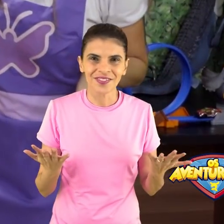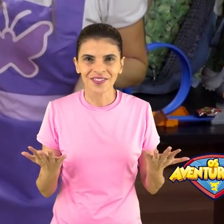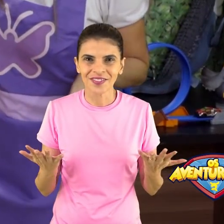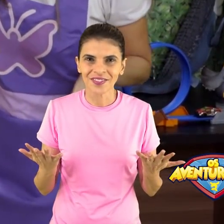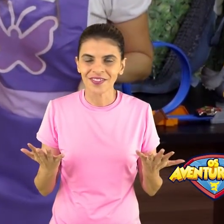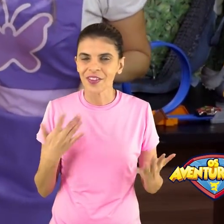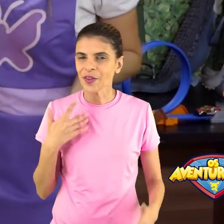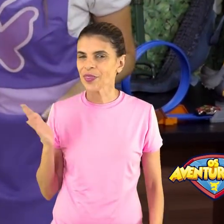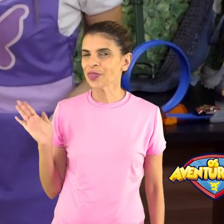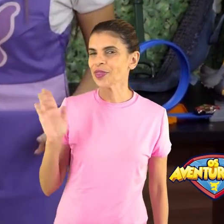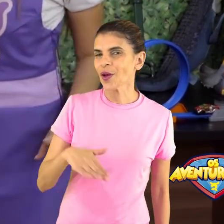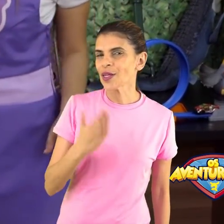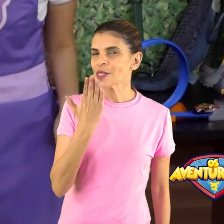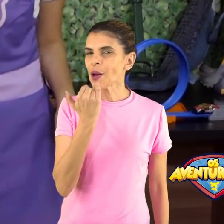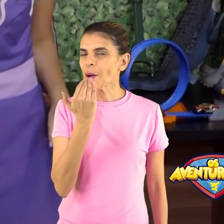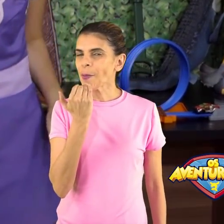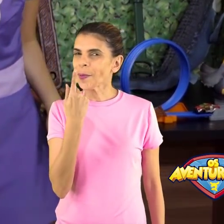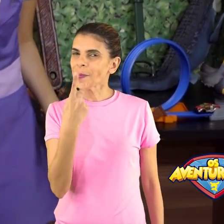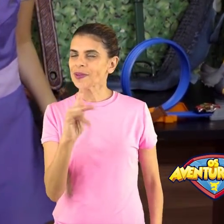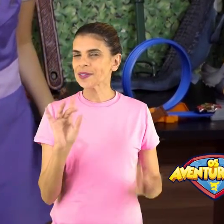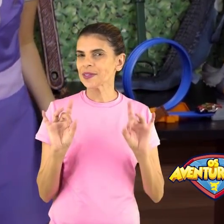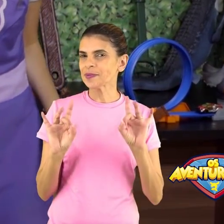Trouxe mais comida pra você.